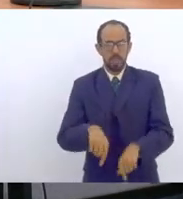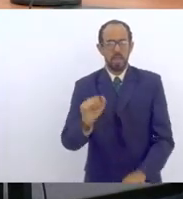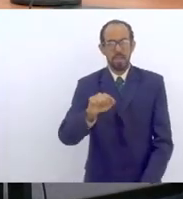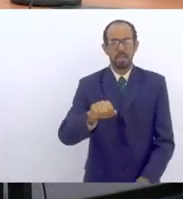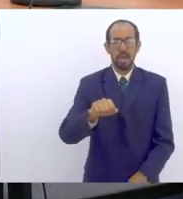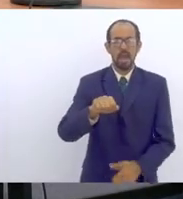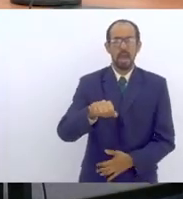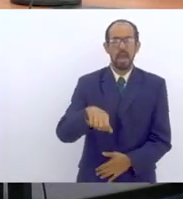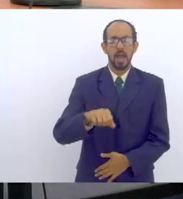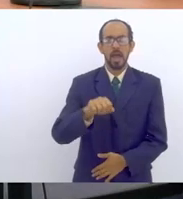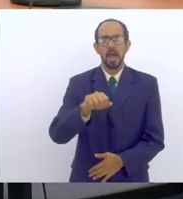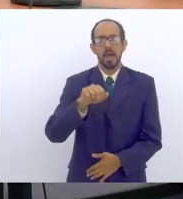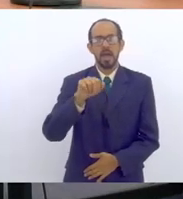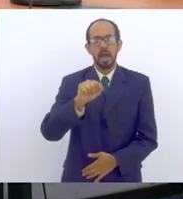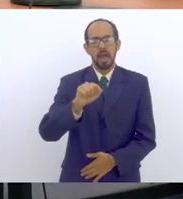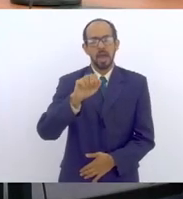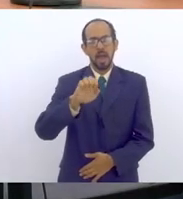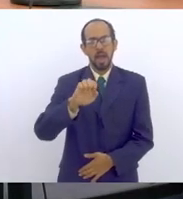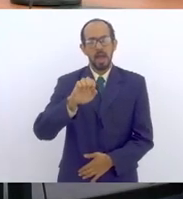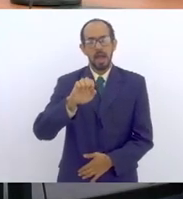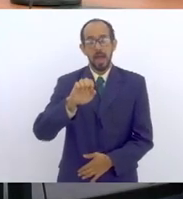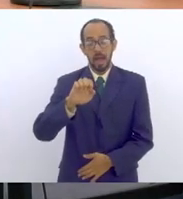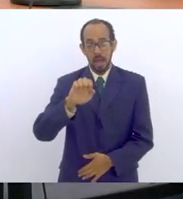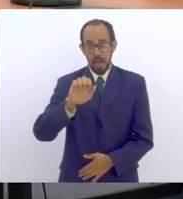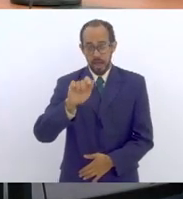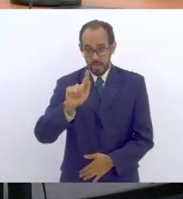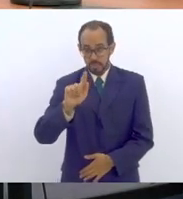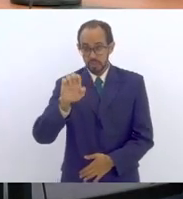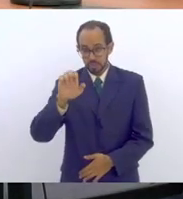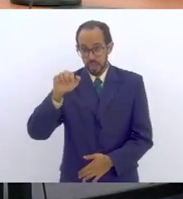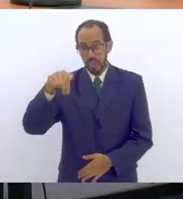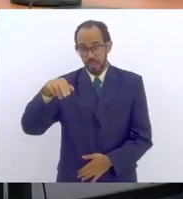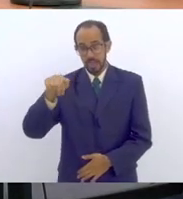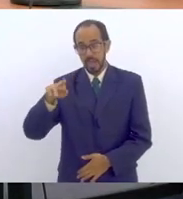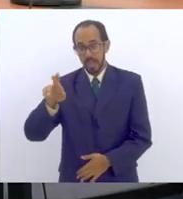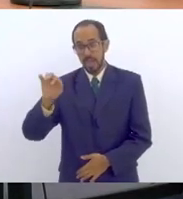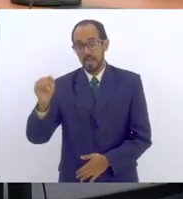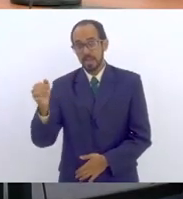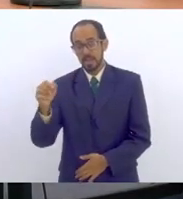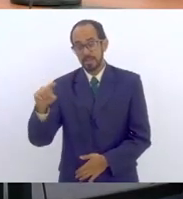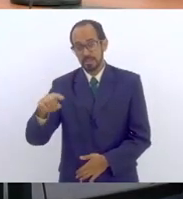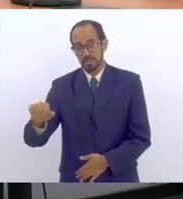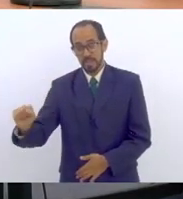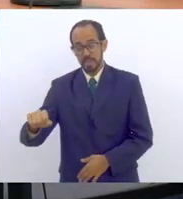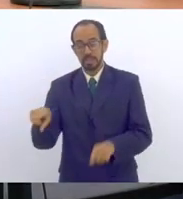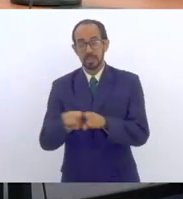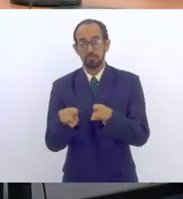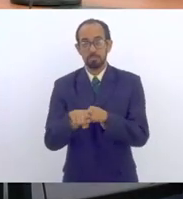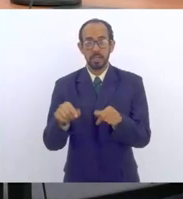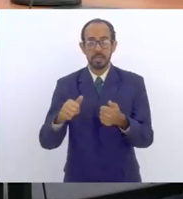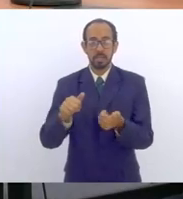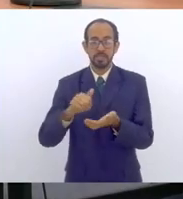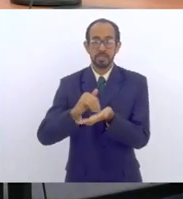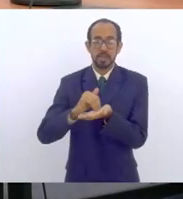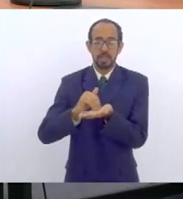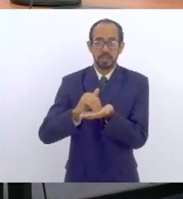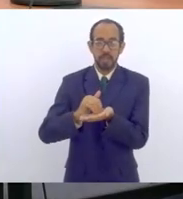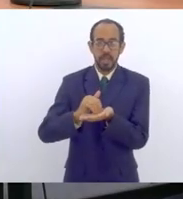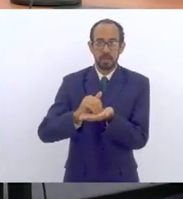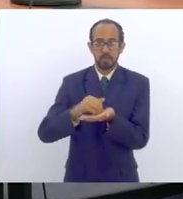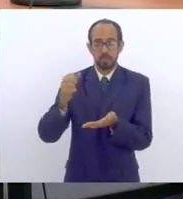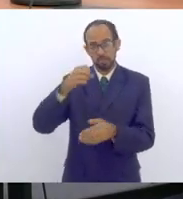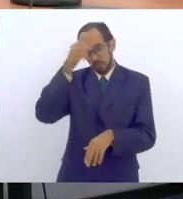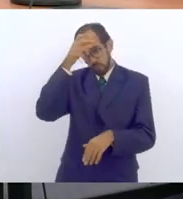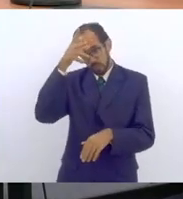energia e saneamento do Estado do Rio de Janeiro a genersa e secretário de serviço público na prefeitura municipal de Queimados